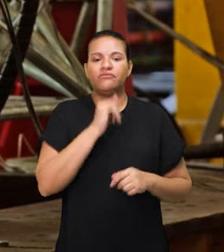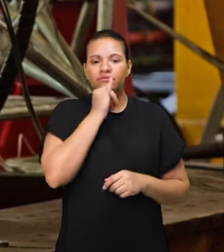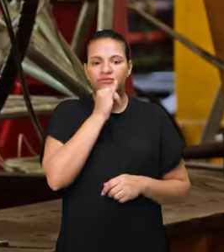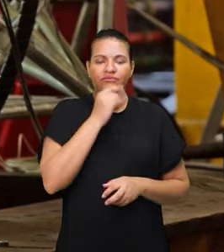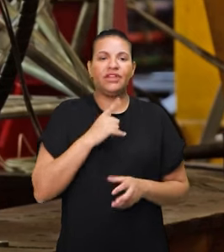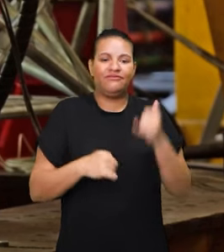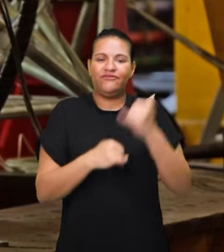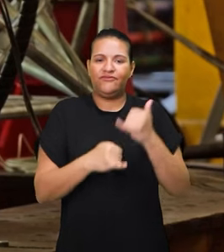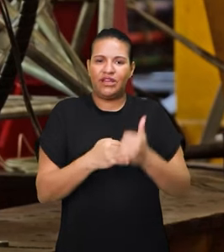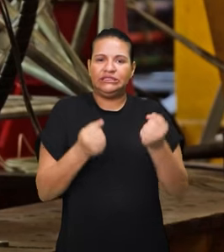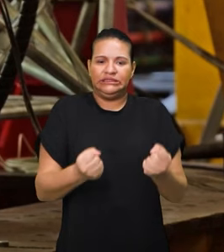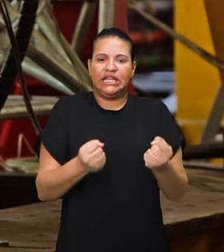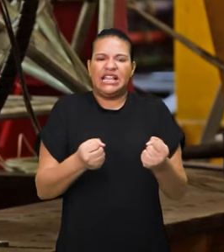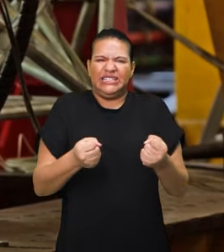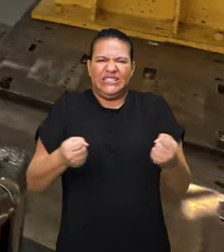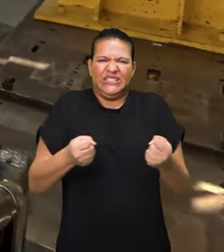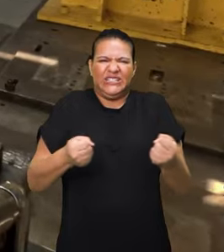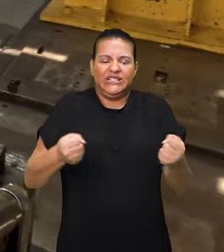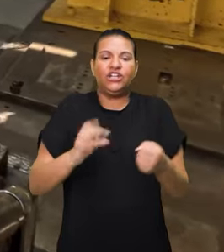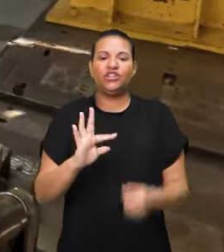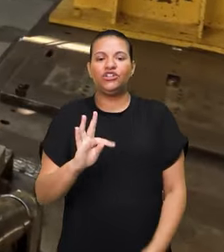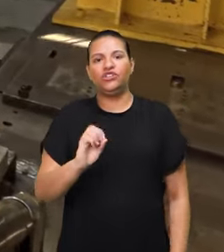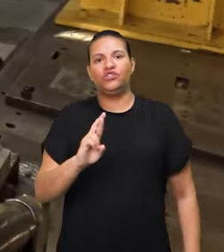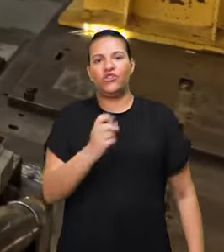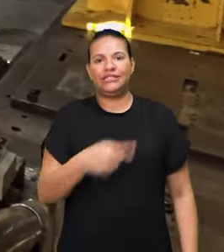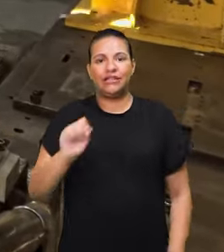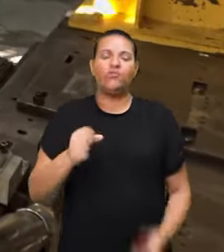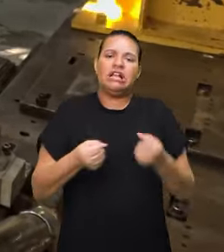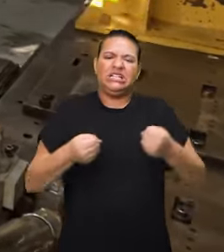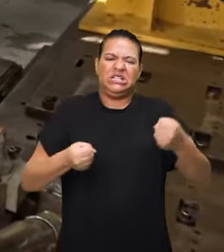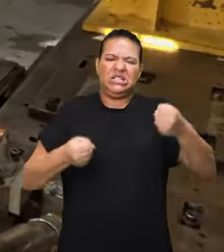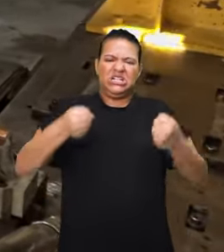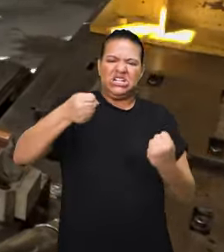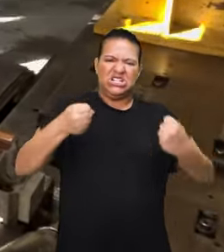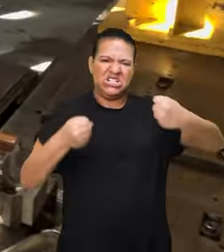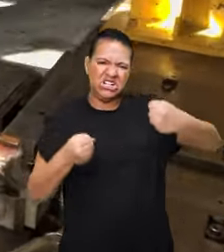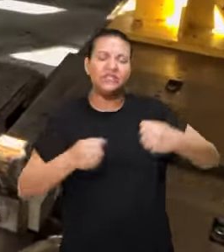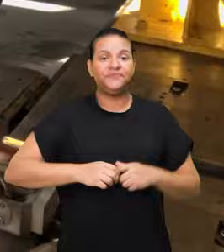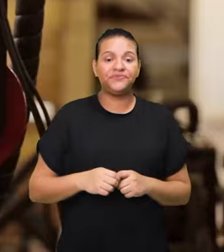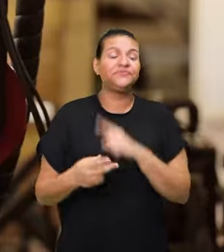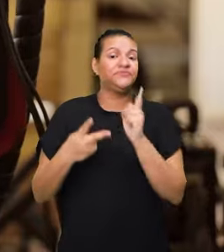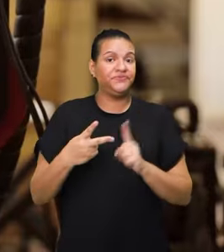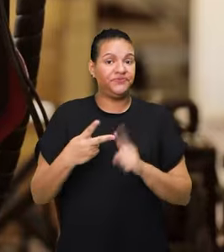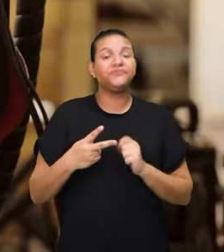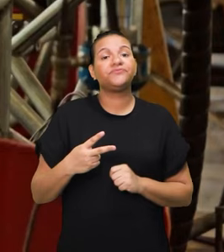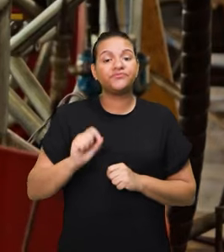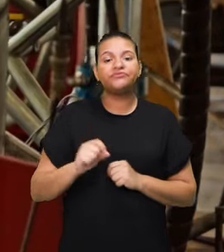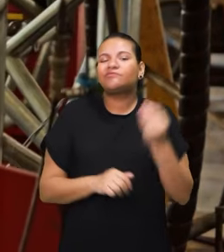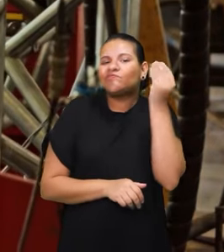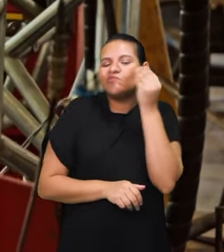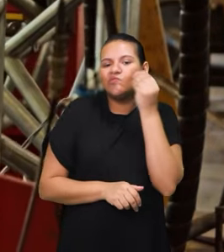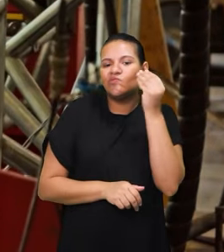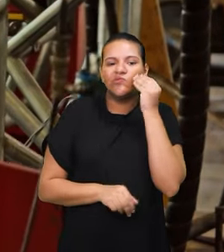gente aplica uma carga e vê quanto que o chassi torce em relação essa carga o chassi está preso a uma estrutura que balança na